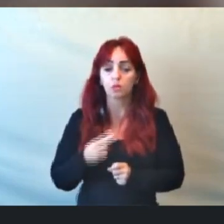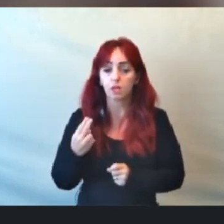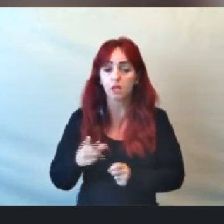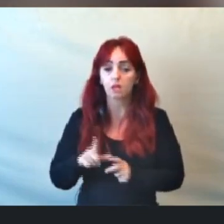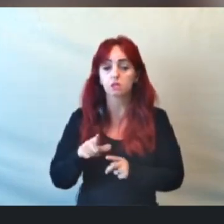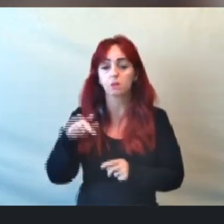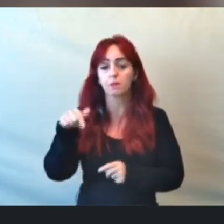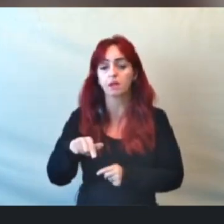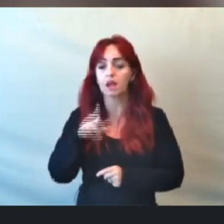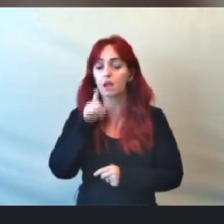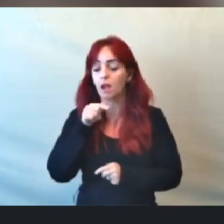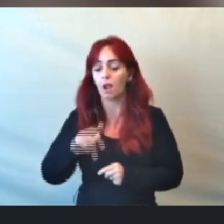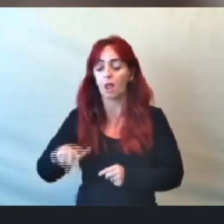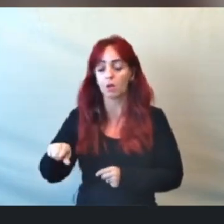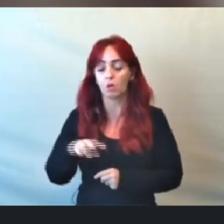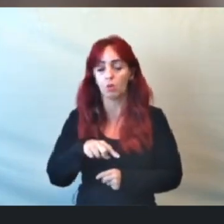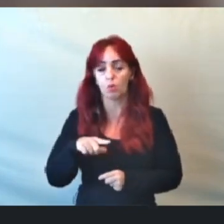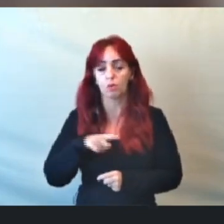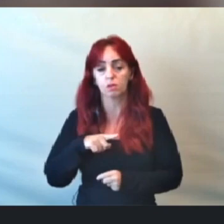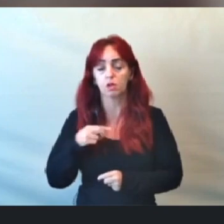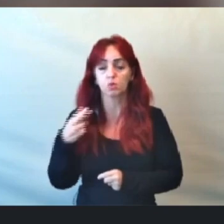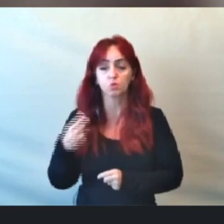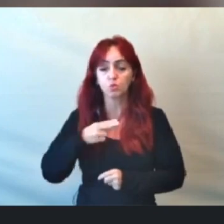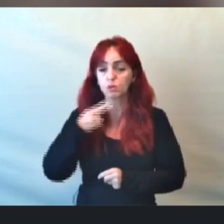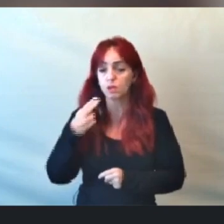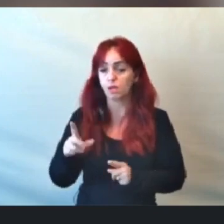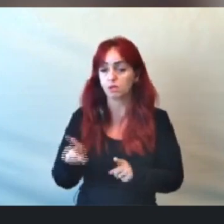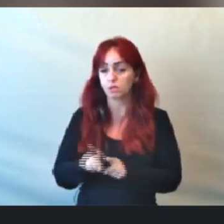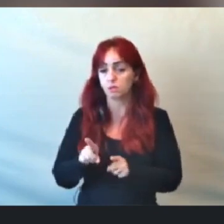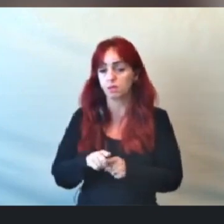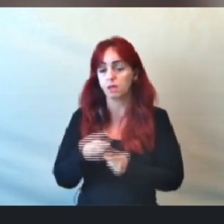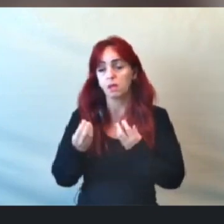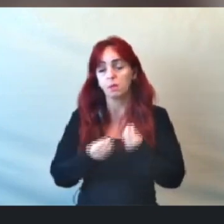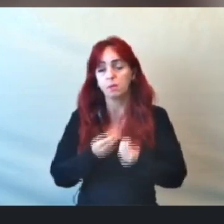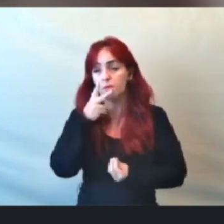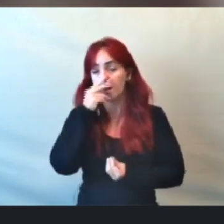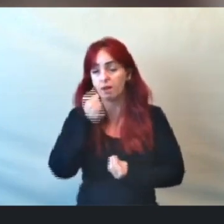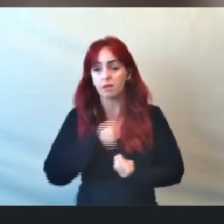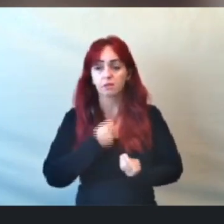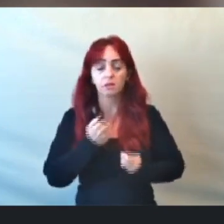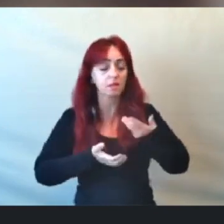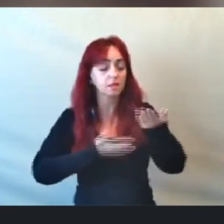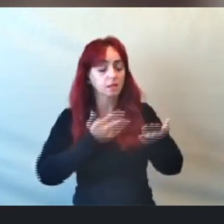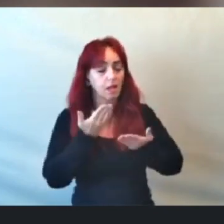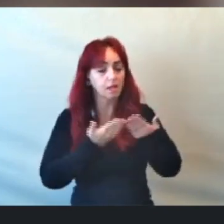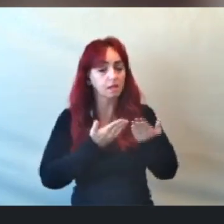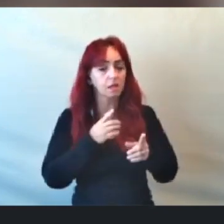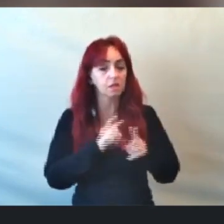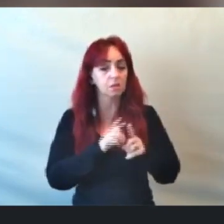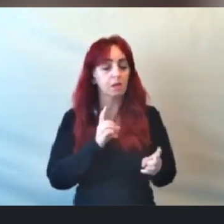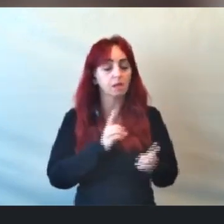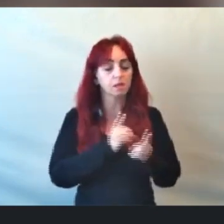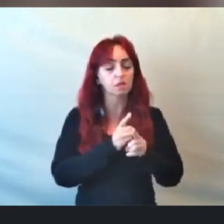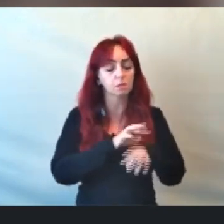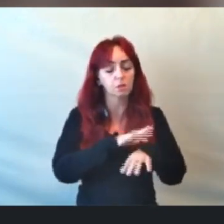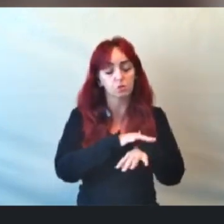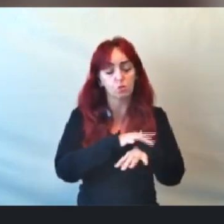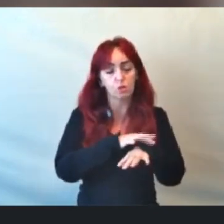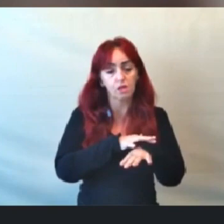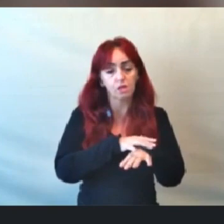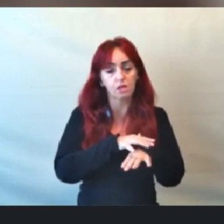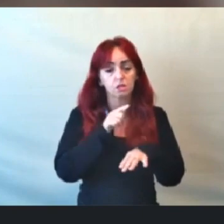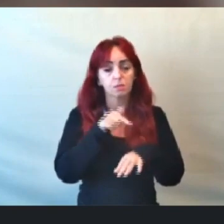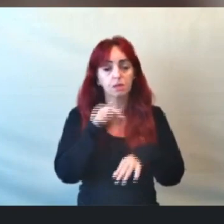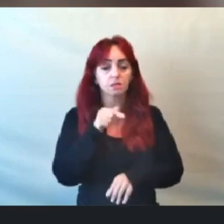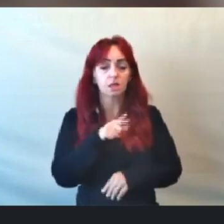a gente está tratando um doente, mas o doente está sendo submetido a